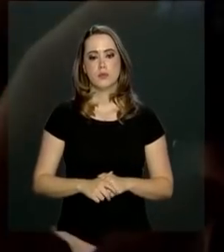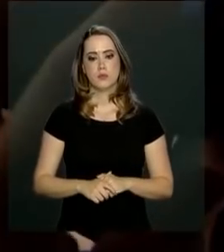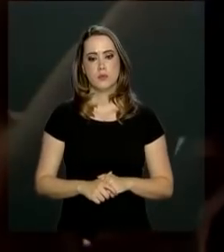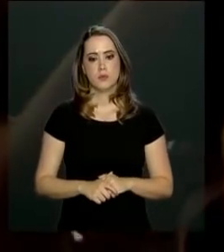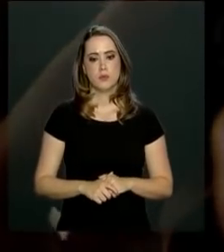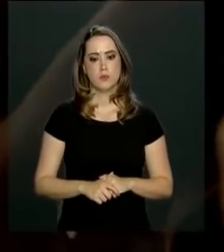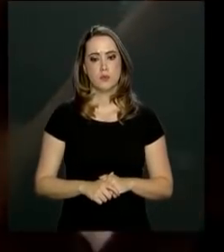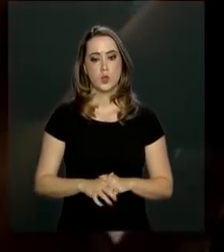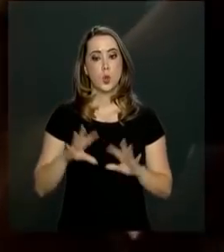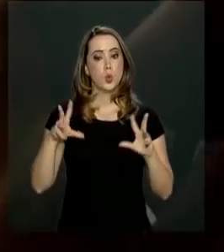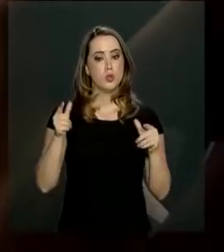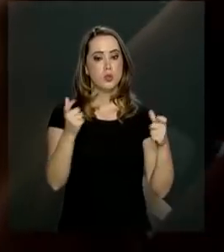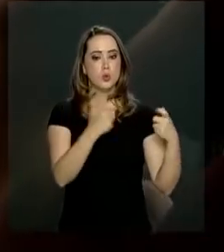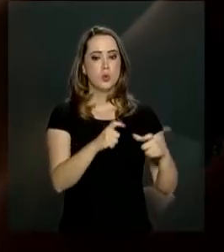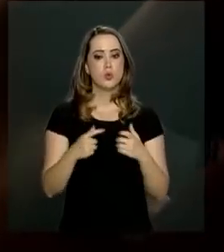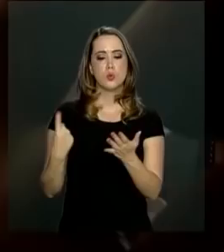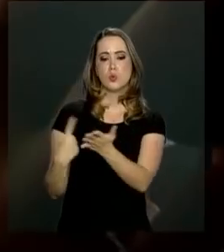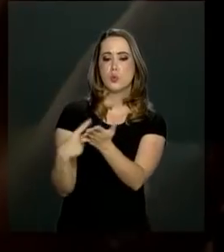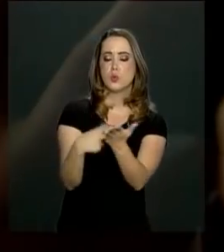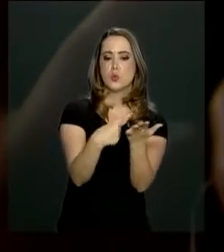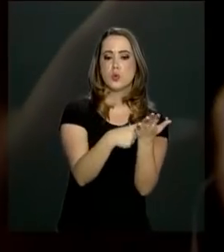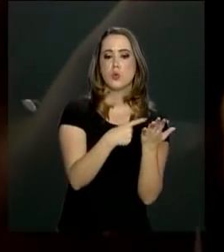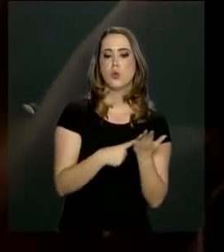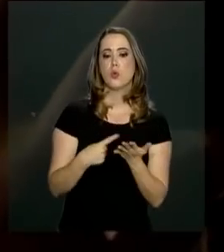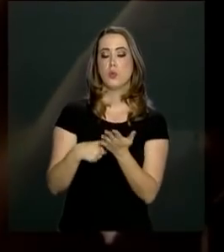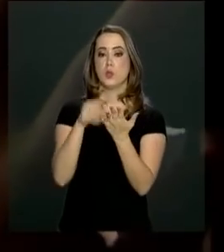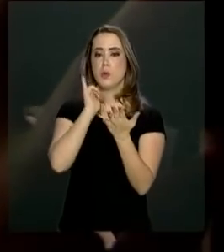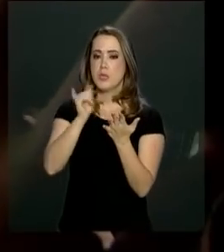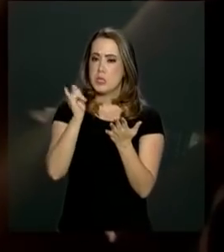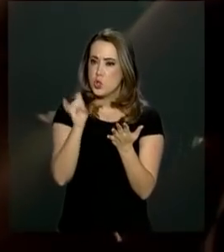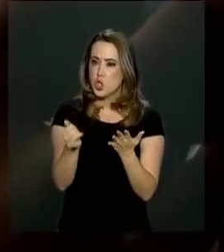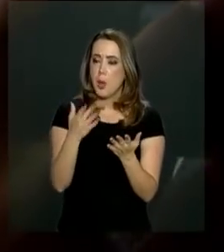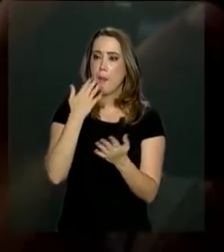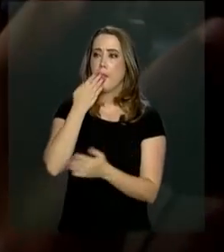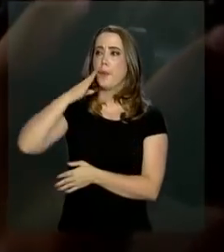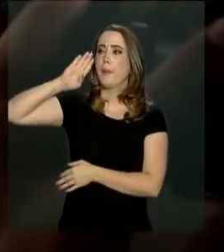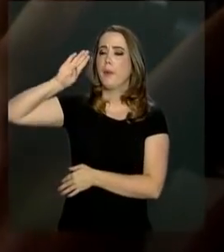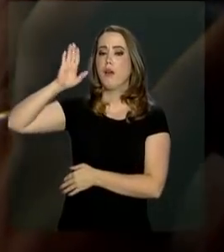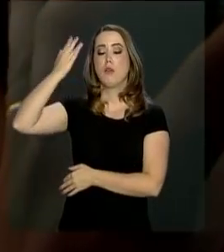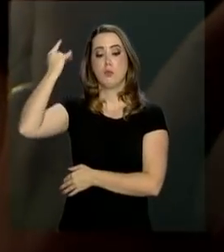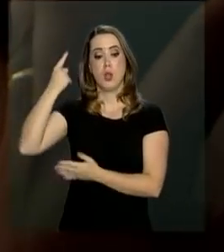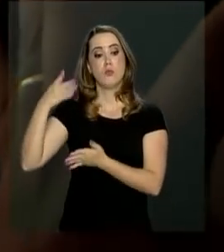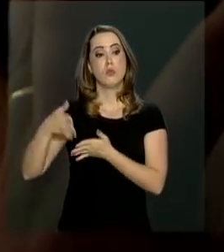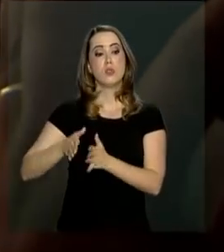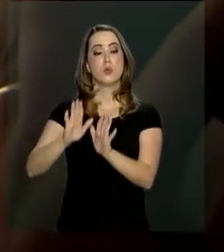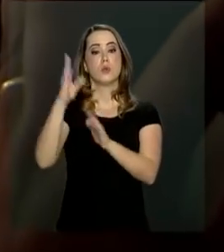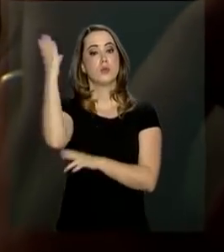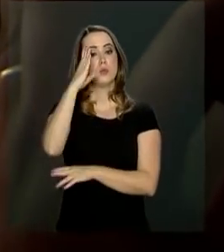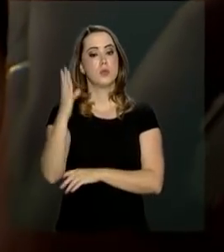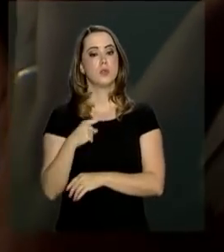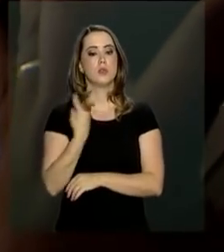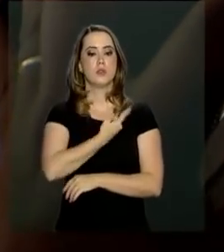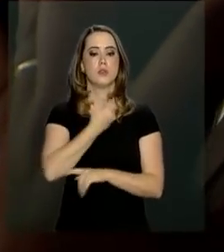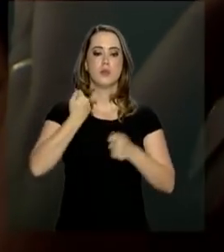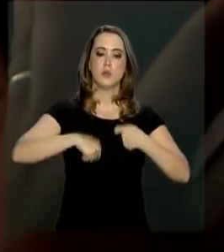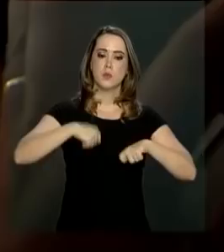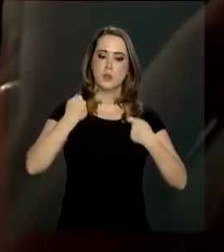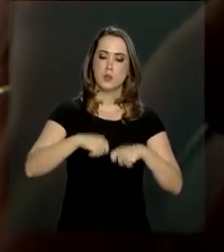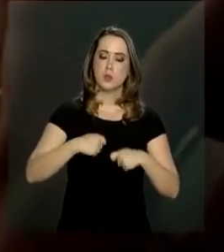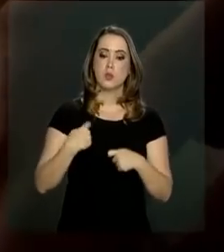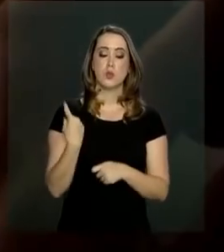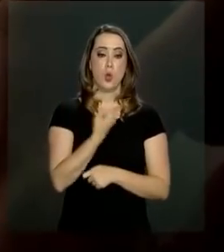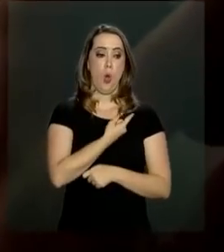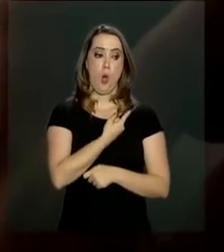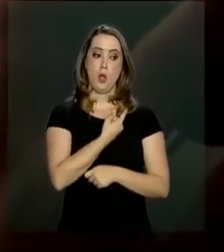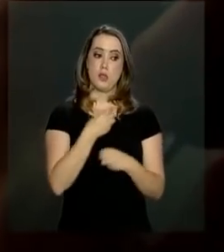De que todos aqueles compromissos de campanha que ele assumiu nas ruas do Brasil, que nós, os